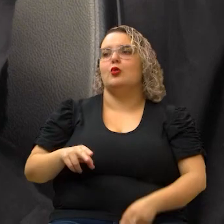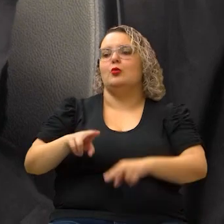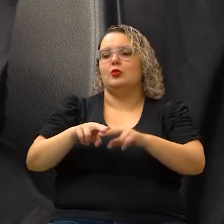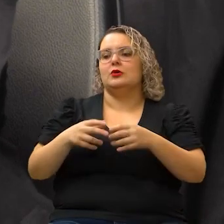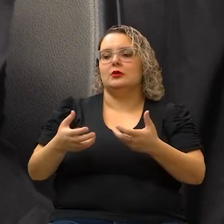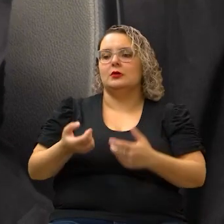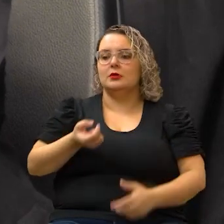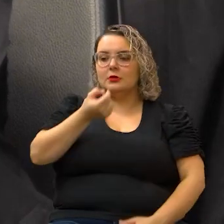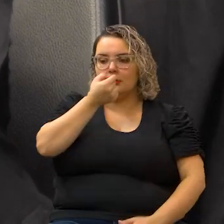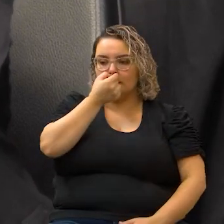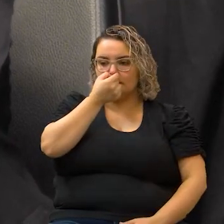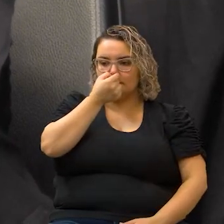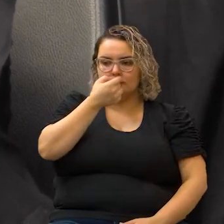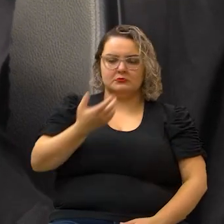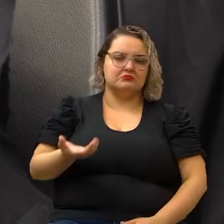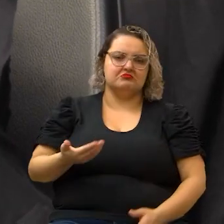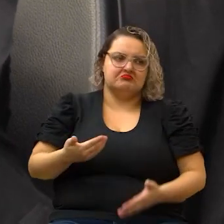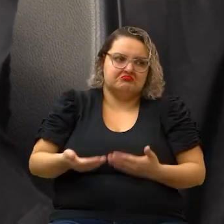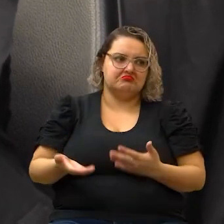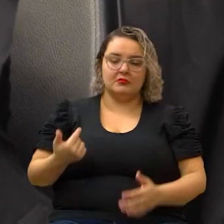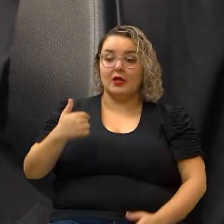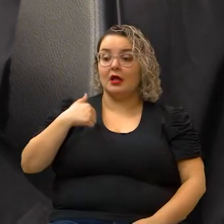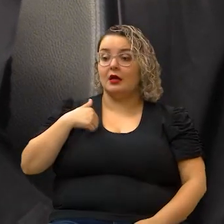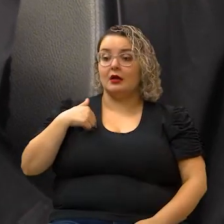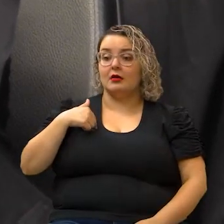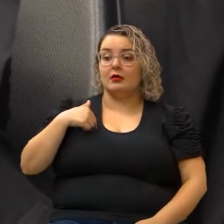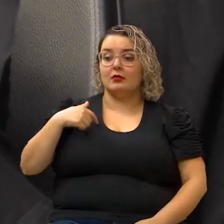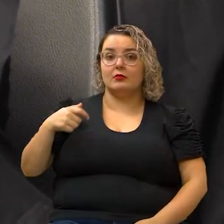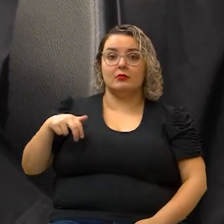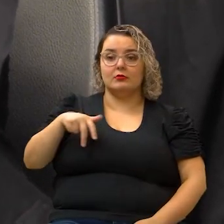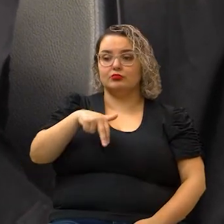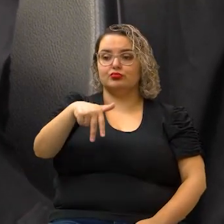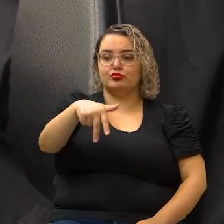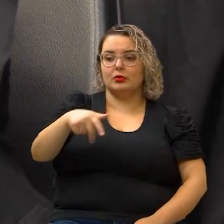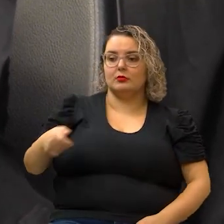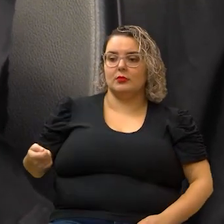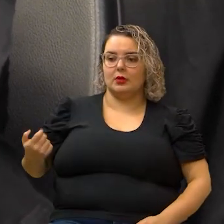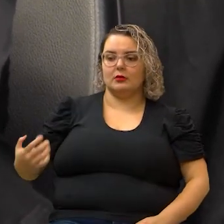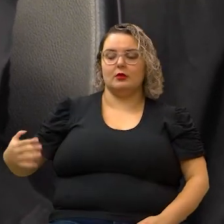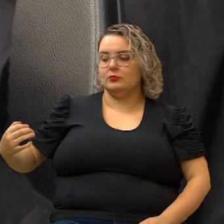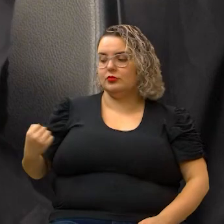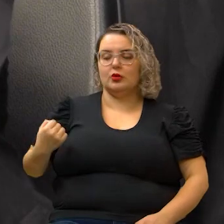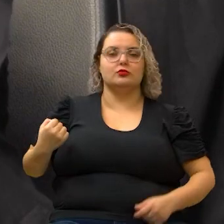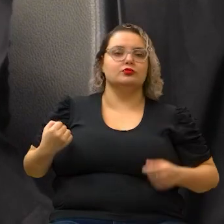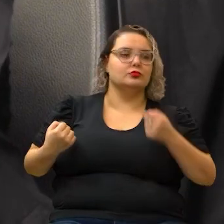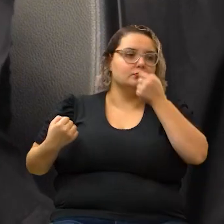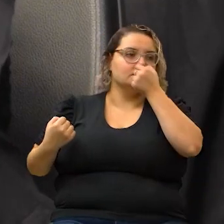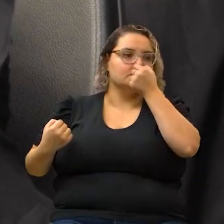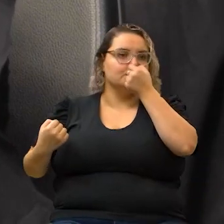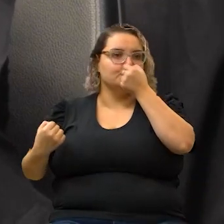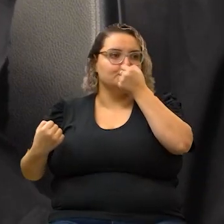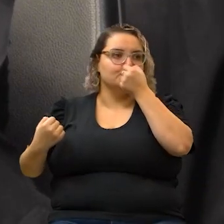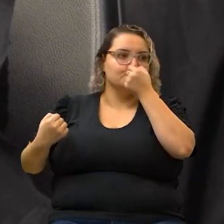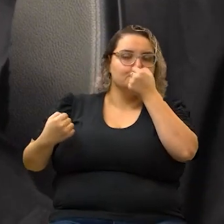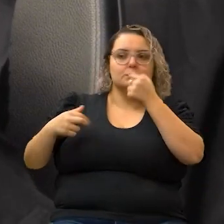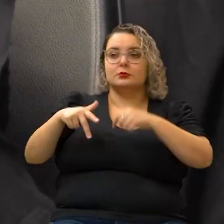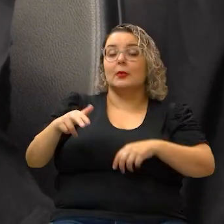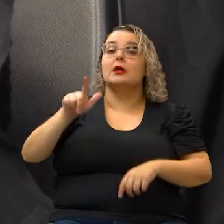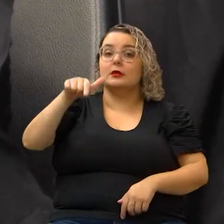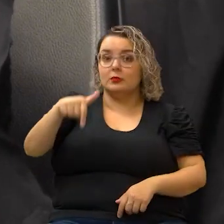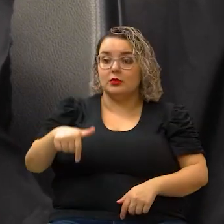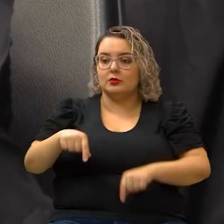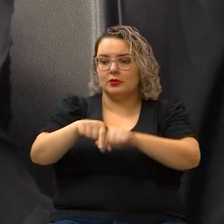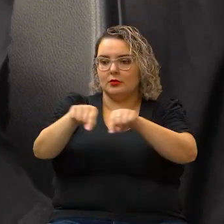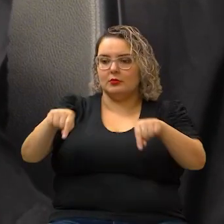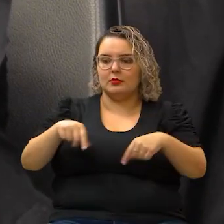isso que eles queriam pôr oxigênio em mim. Colocaram, mas eu andava no hospital com o oxigênio na mão, só tinha uma base. Mas finalmente fui pro